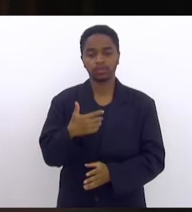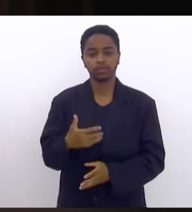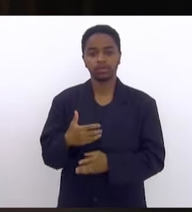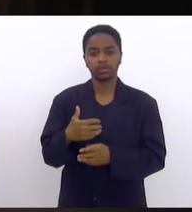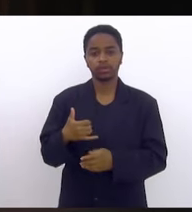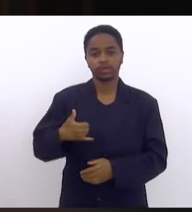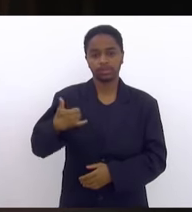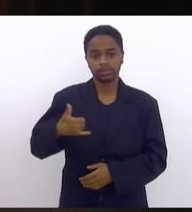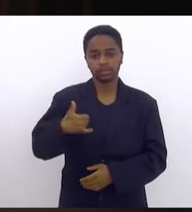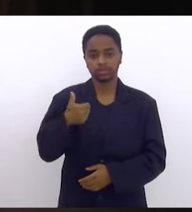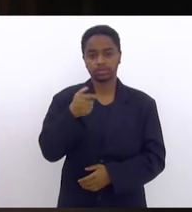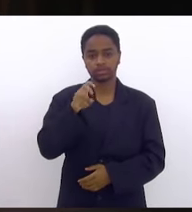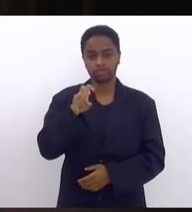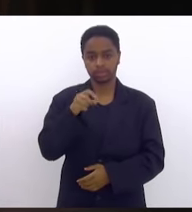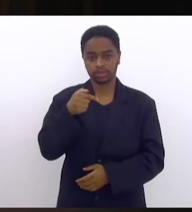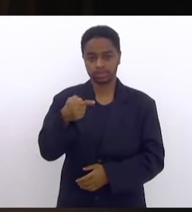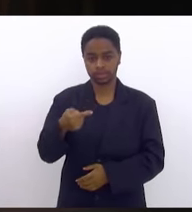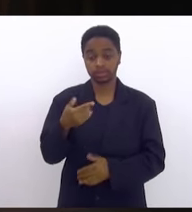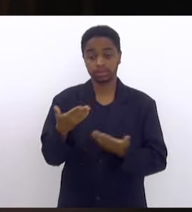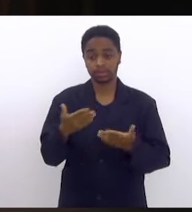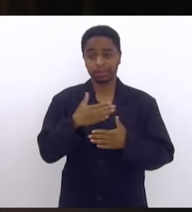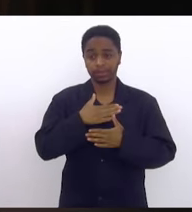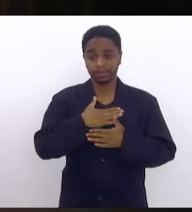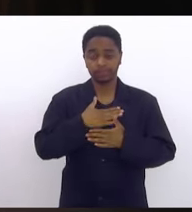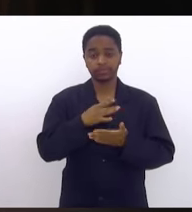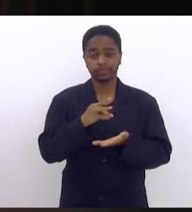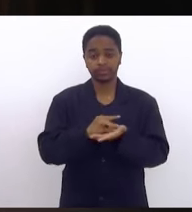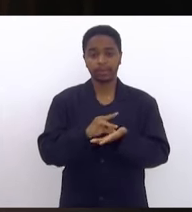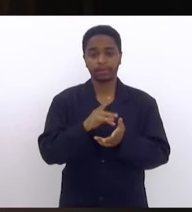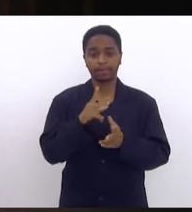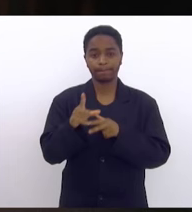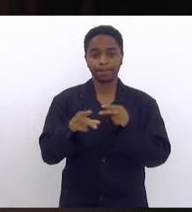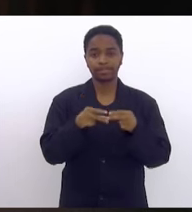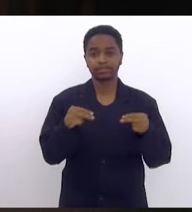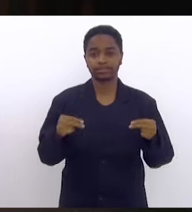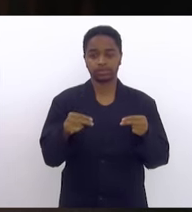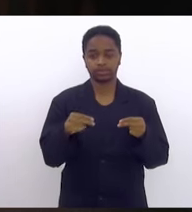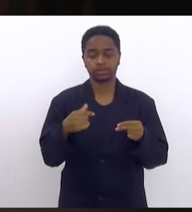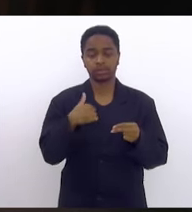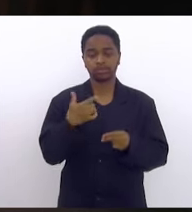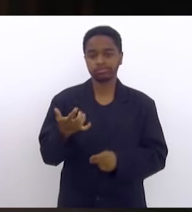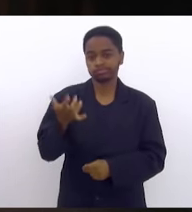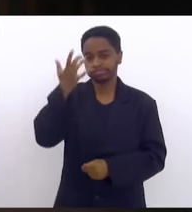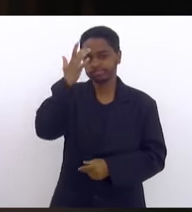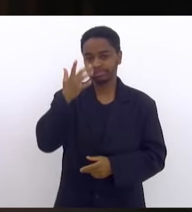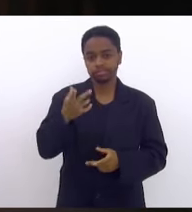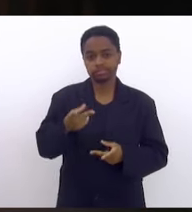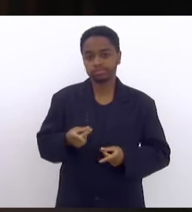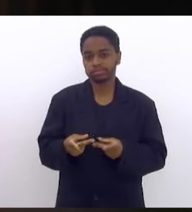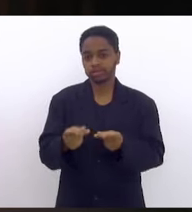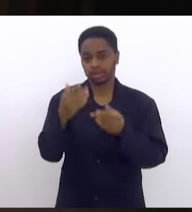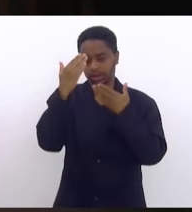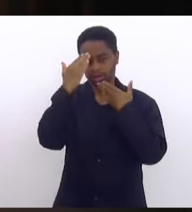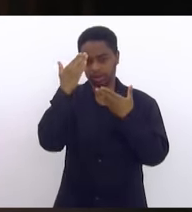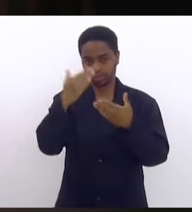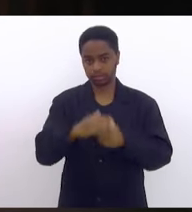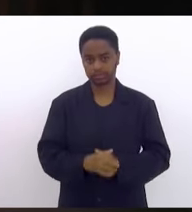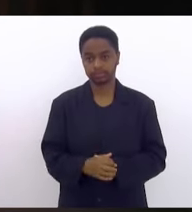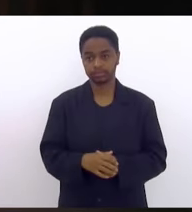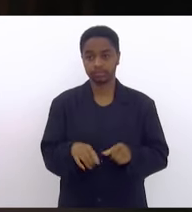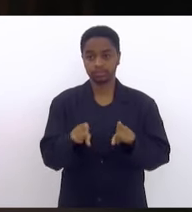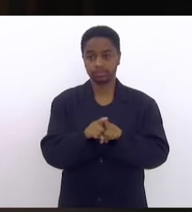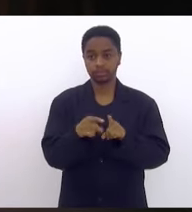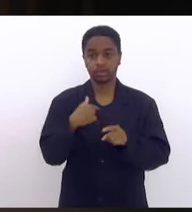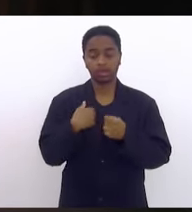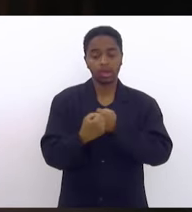vida. E, para mim, isso aqui está sendo um grande presente que eu vou levar para o meu coração para sempre, com muita gratidão. Queria deixar aqui um